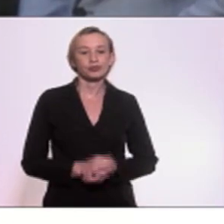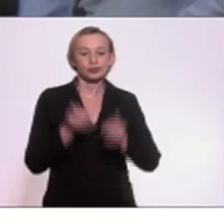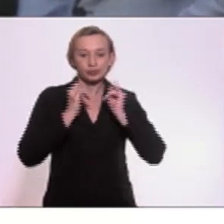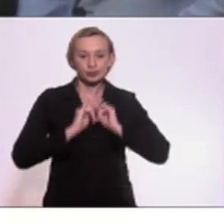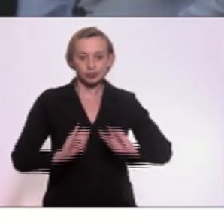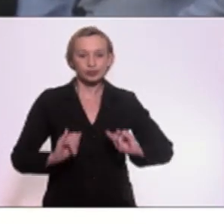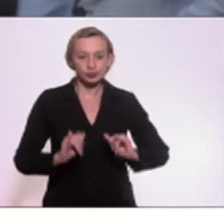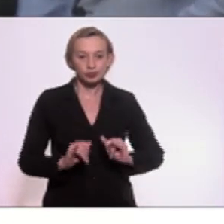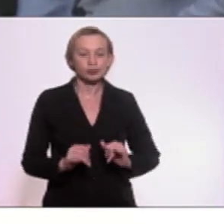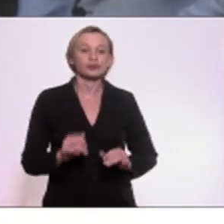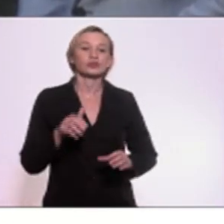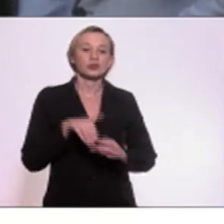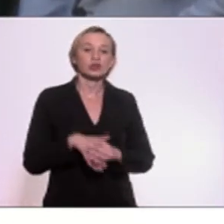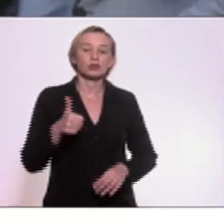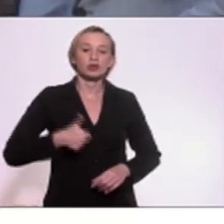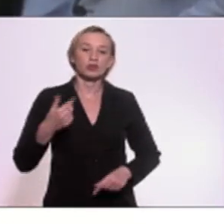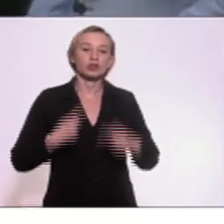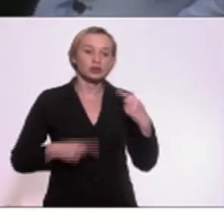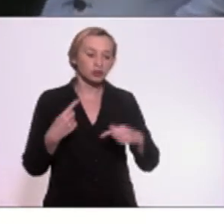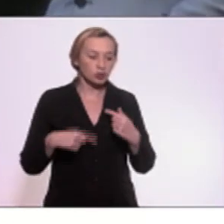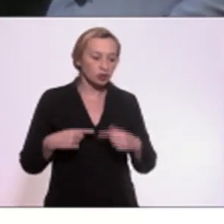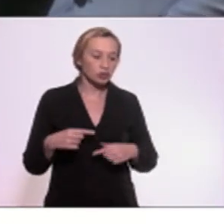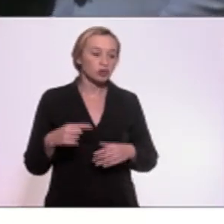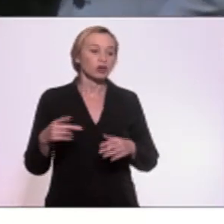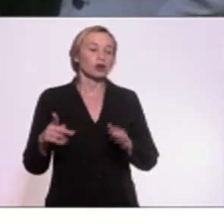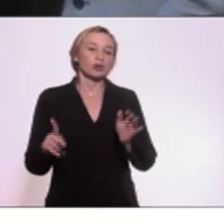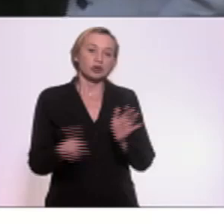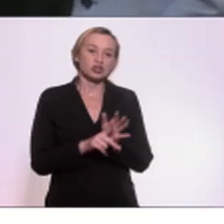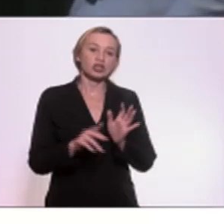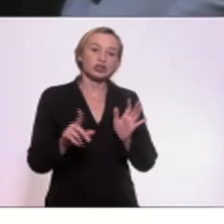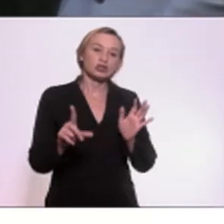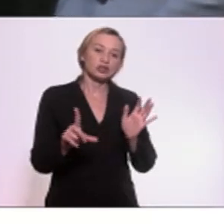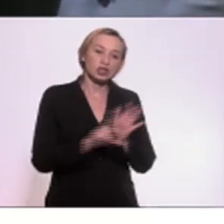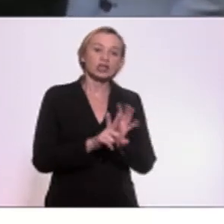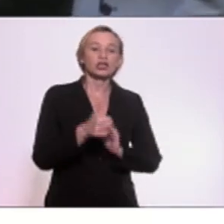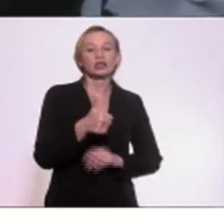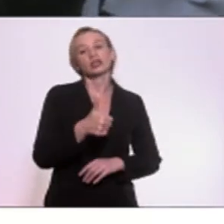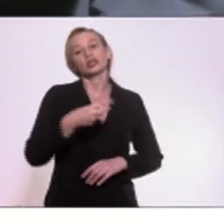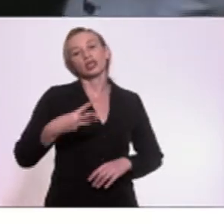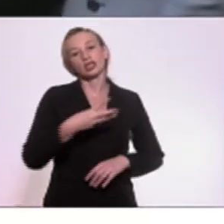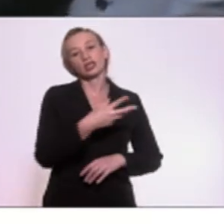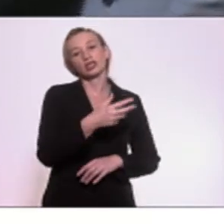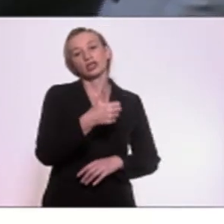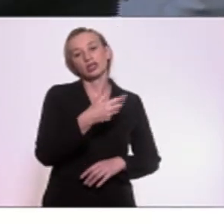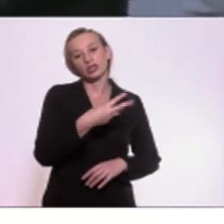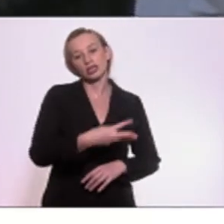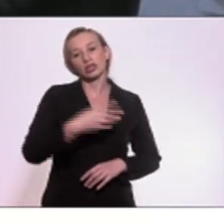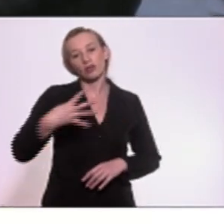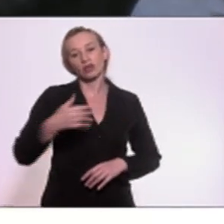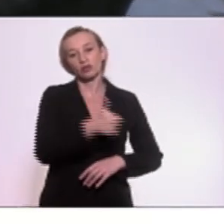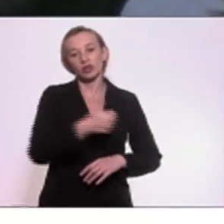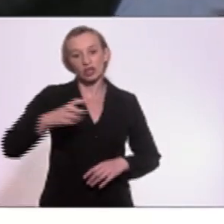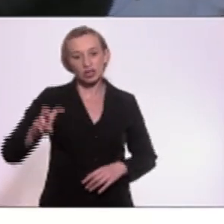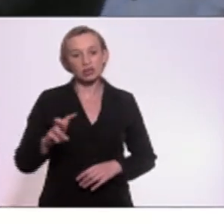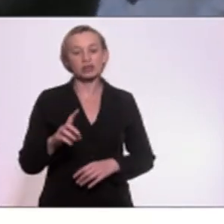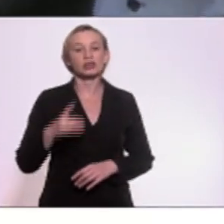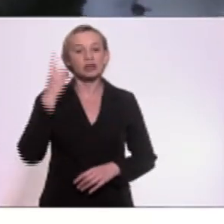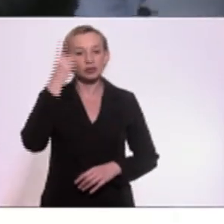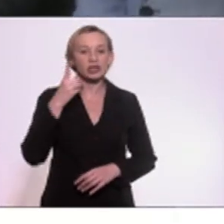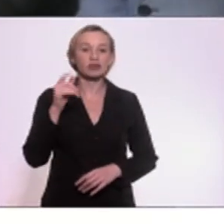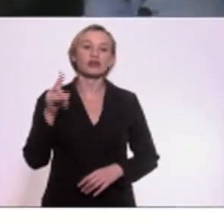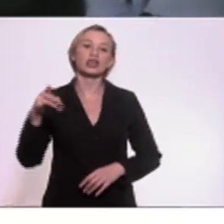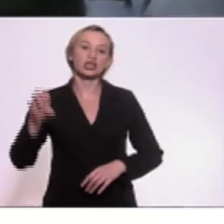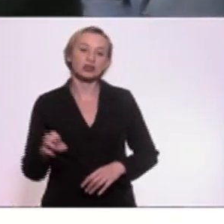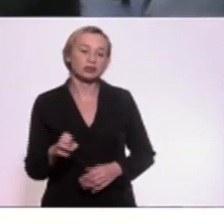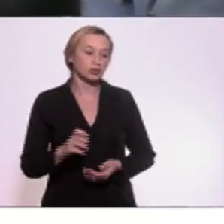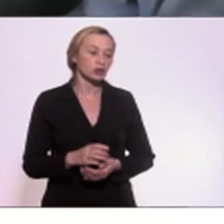Anuncio, em votação, em primeira discussão, projeto de lei 1334-2015, de autoria do deputado Márcio Canella e Vaguinho, que institui a Semana Estadual de